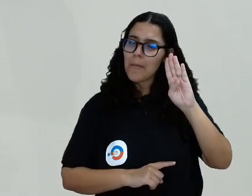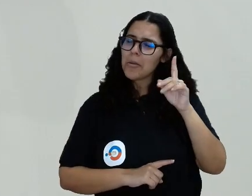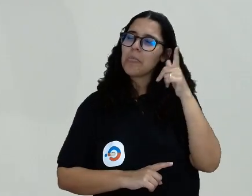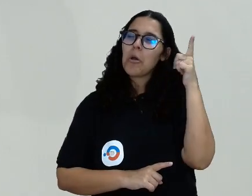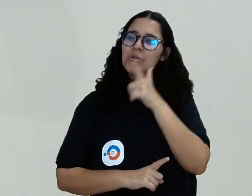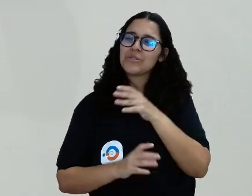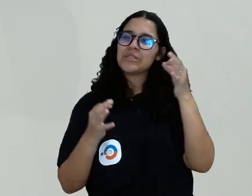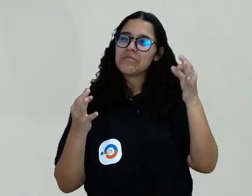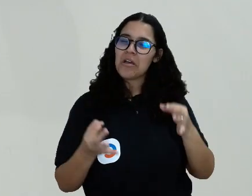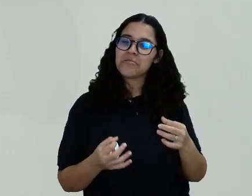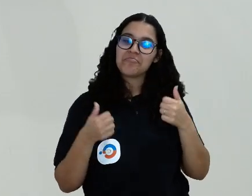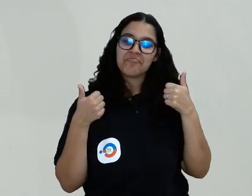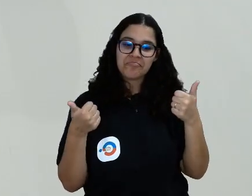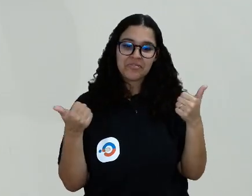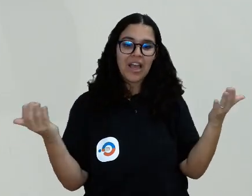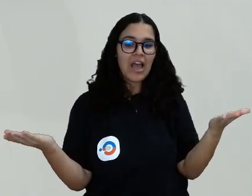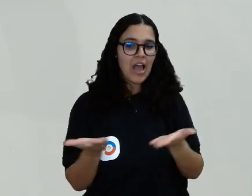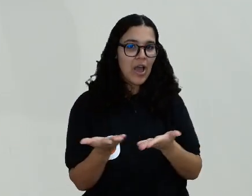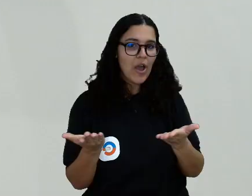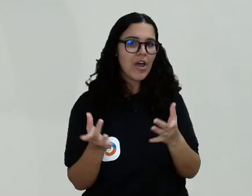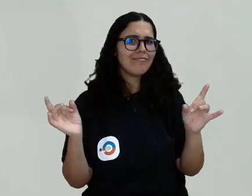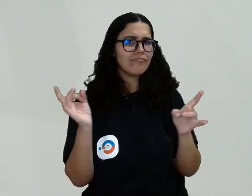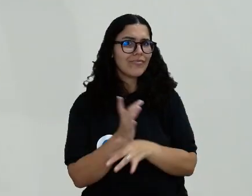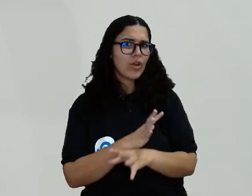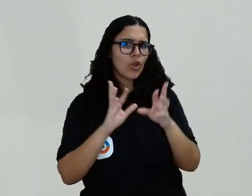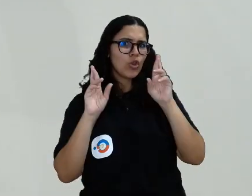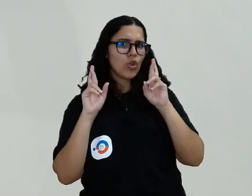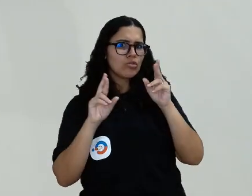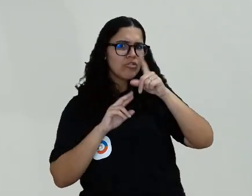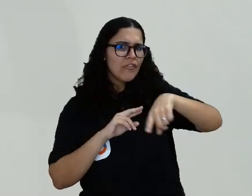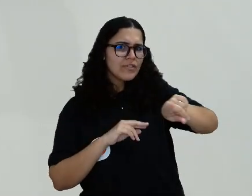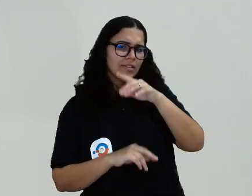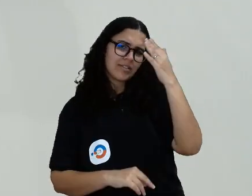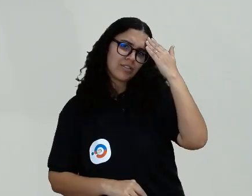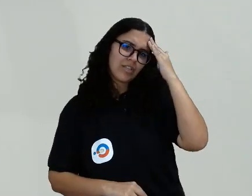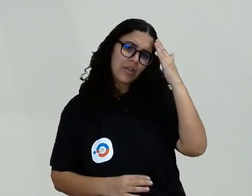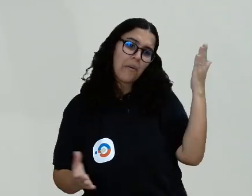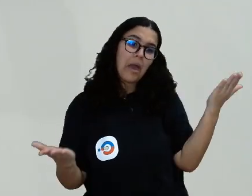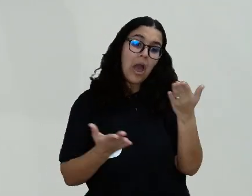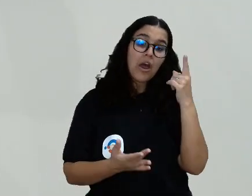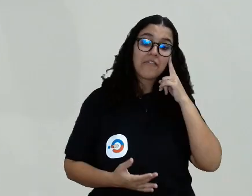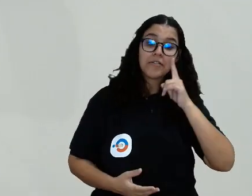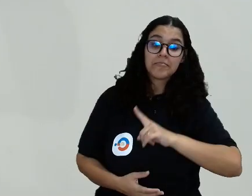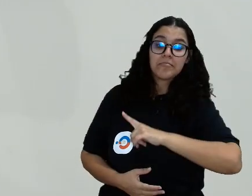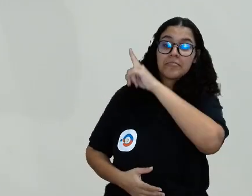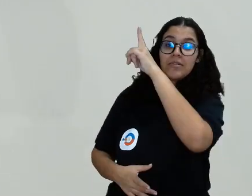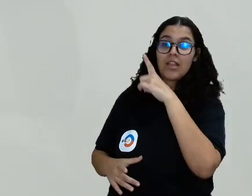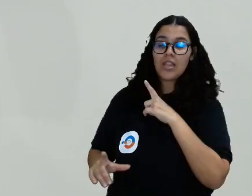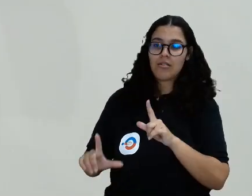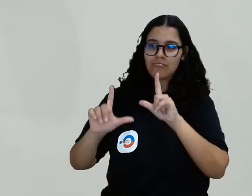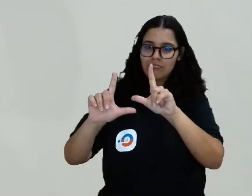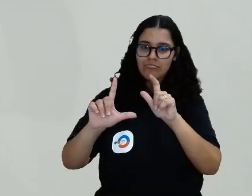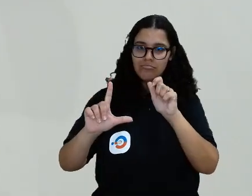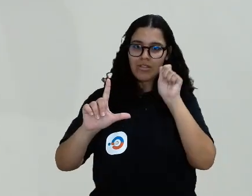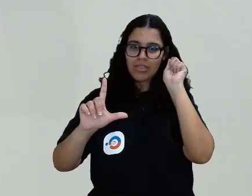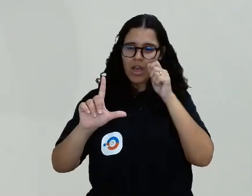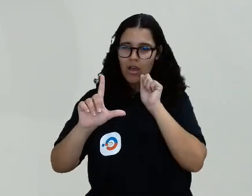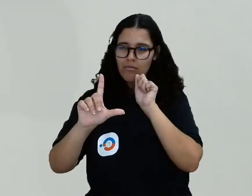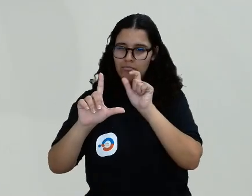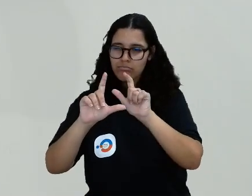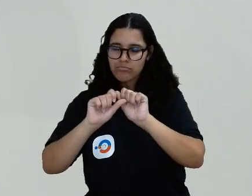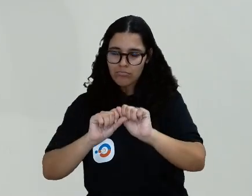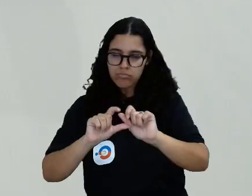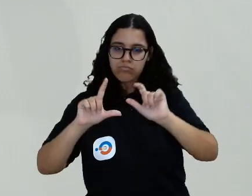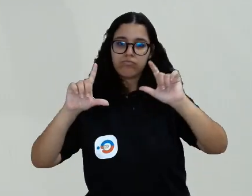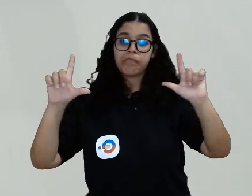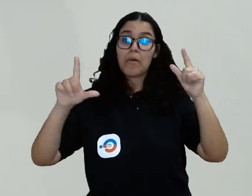gente. Espero que vocês tenham entendido e fica aí como sugestão para que, se vocês quiserem se aprofundar